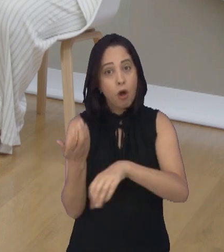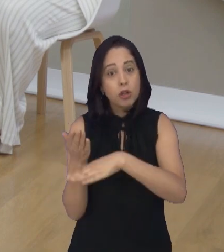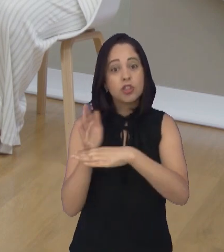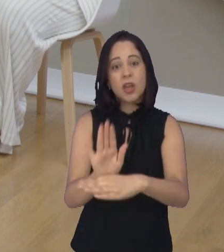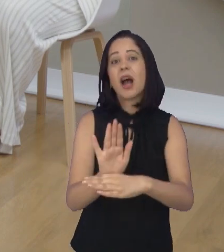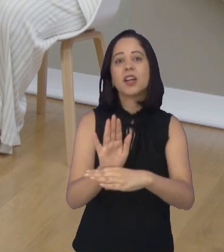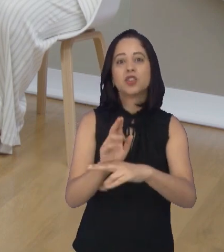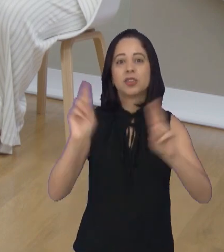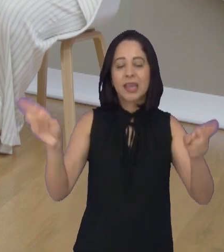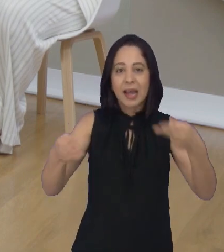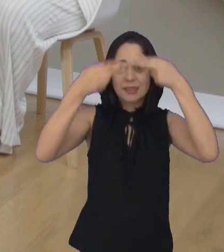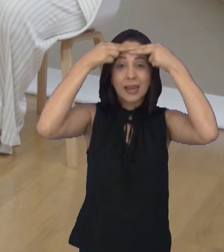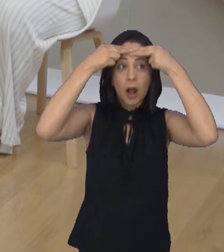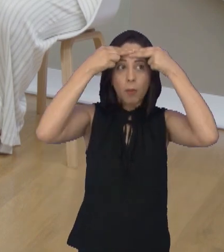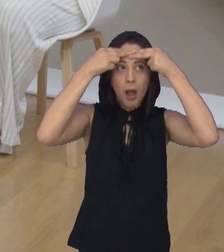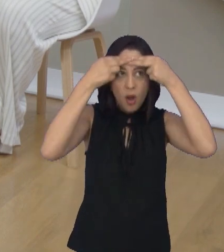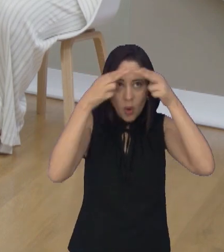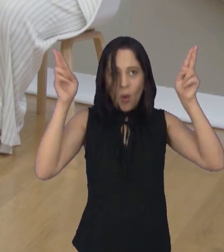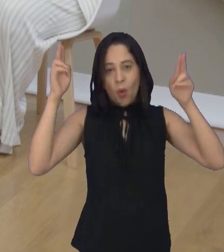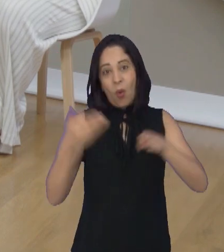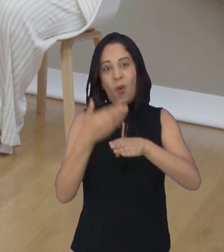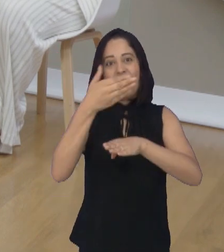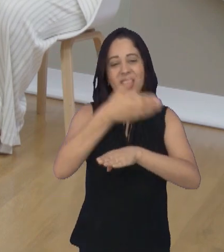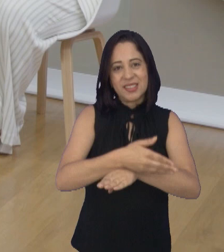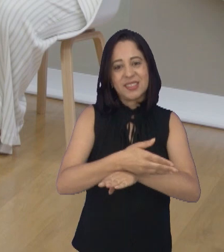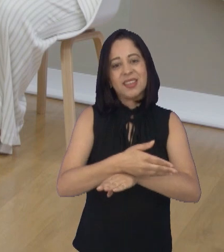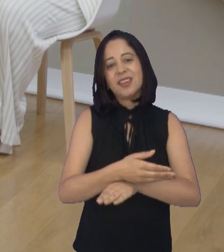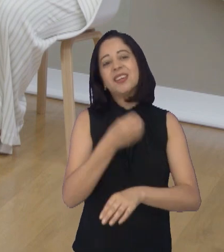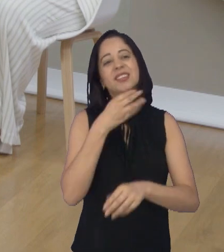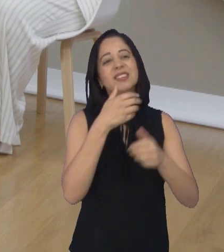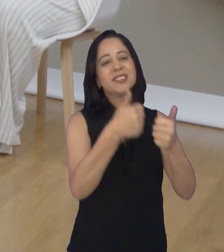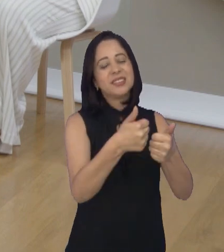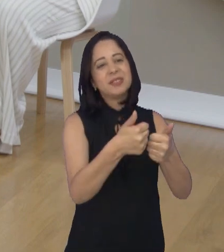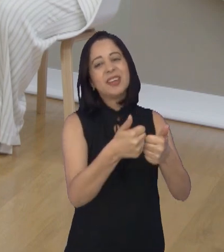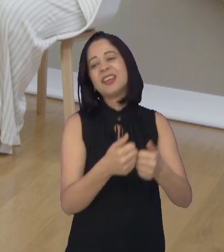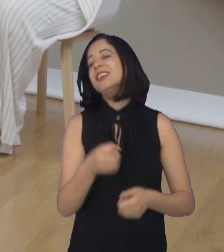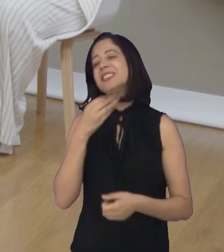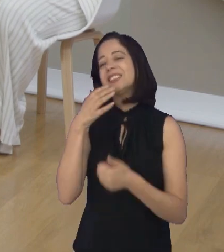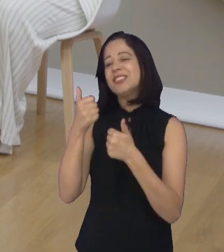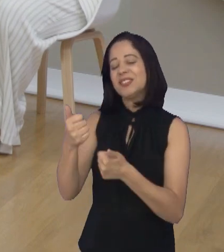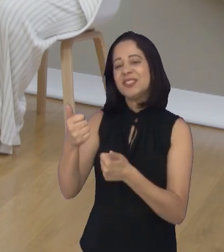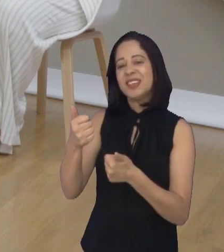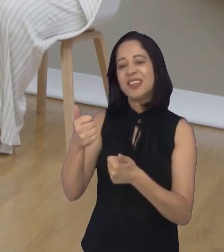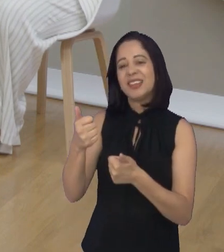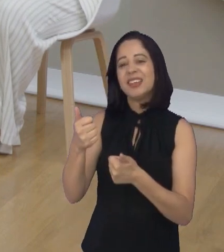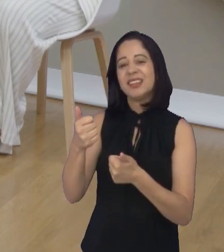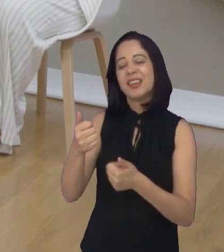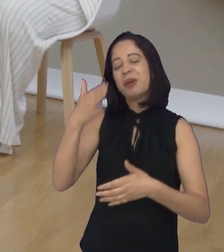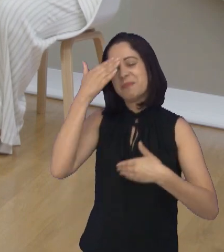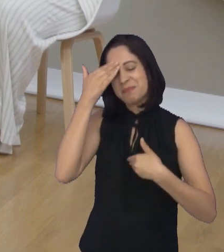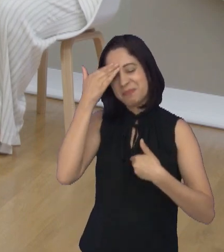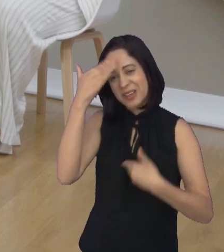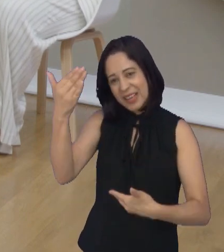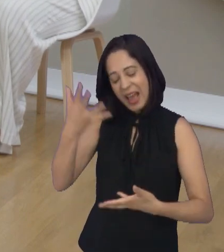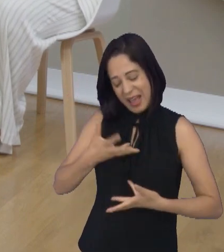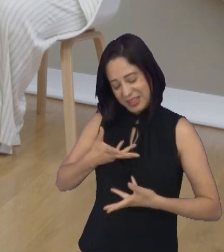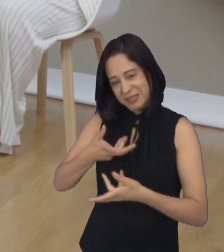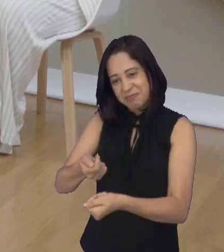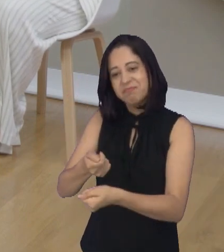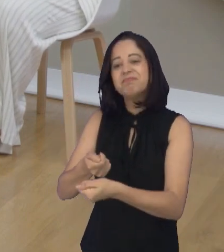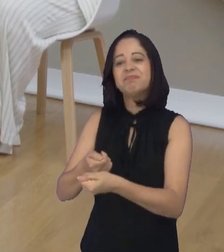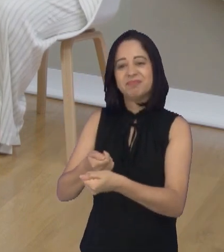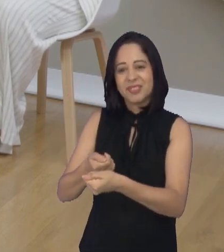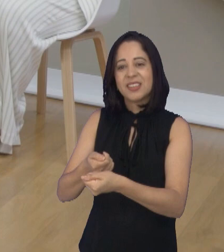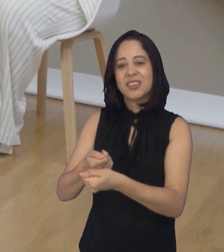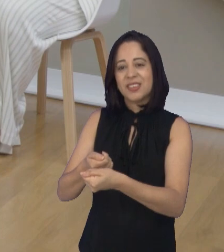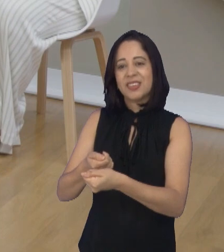a superar essa dificuldade. Tudo bem, Marcela? Tudo bem. Gostaria de começar agradecendo aqui pelo convite. Estou